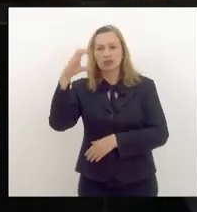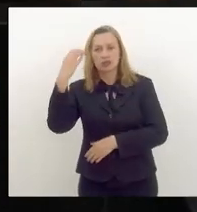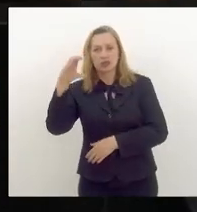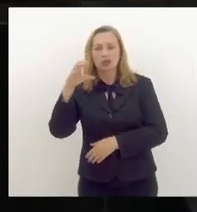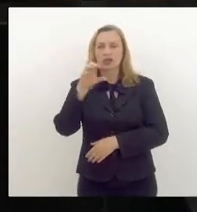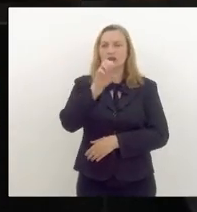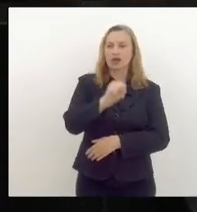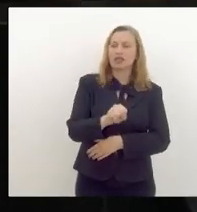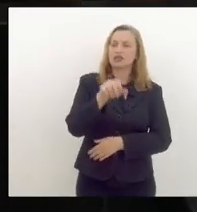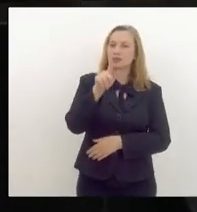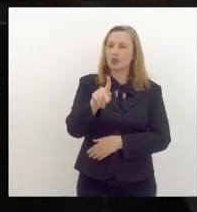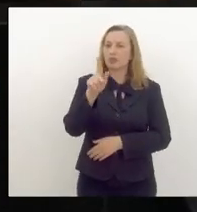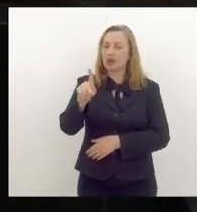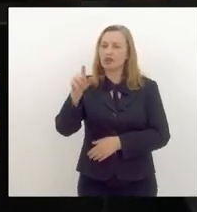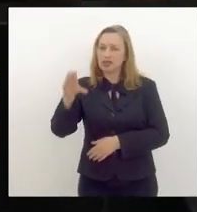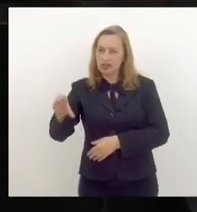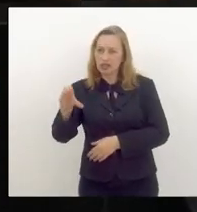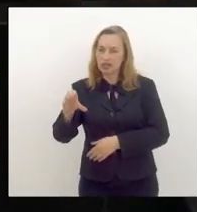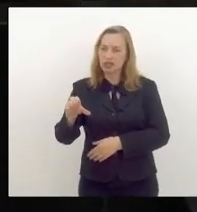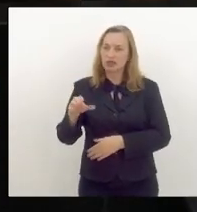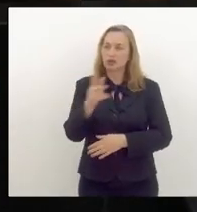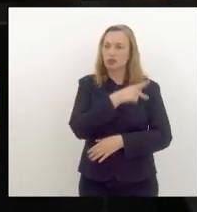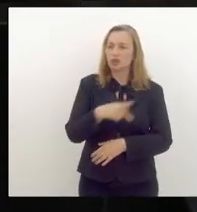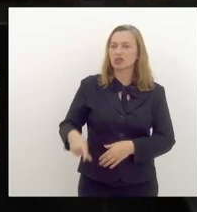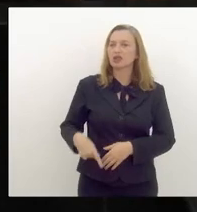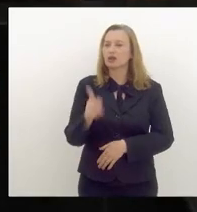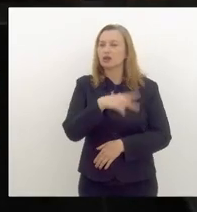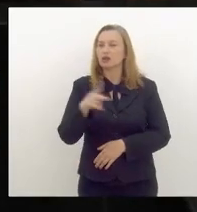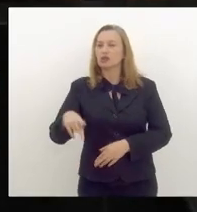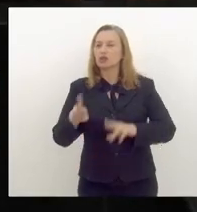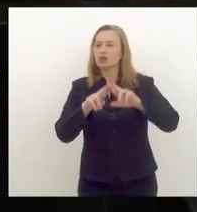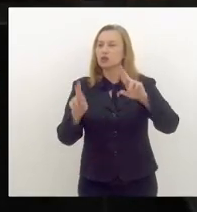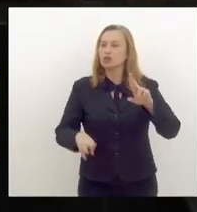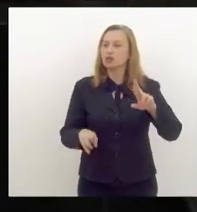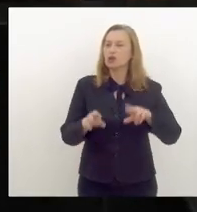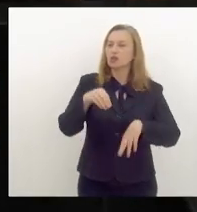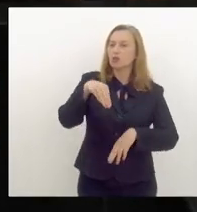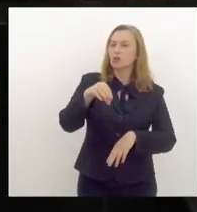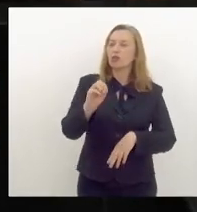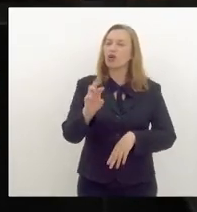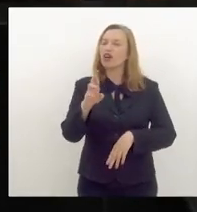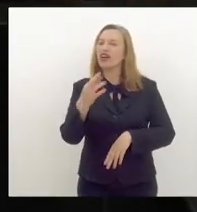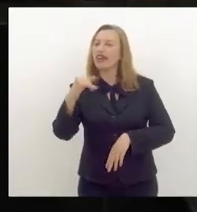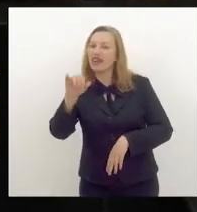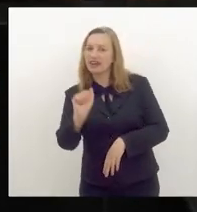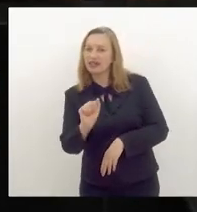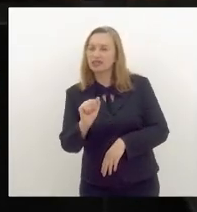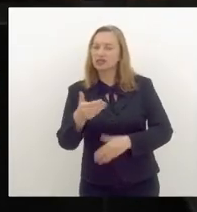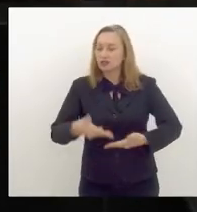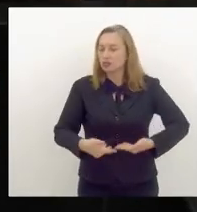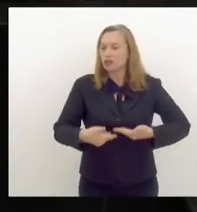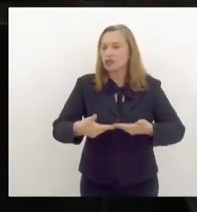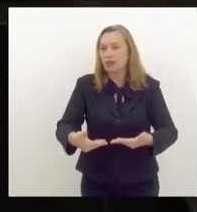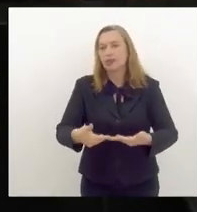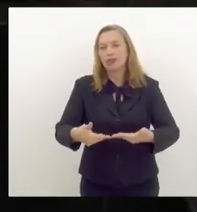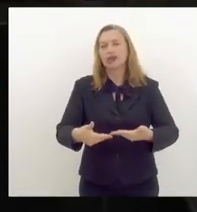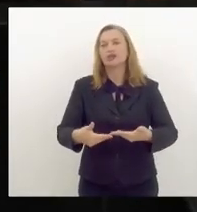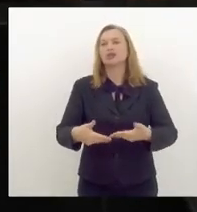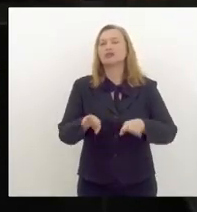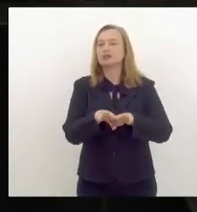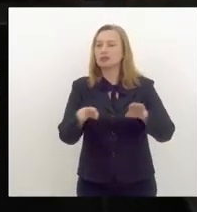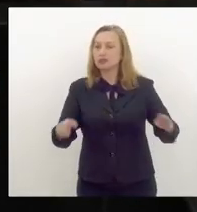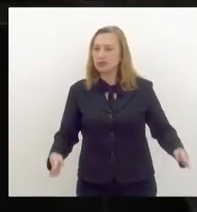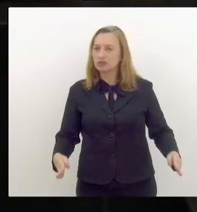SBP o corações ao seu presidente de honra Professor aqui da UFRJ Ildeu Moreira que me convidou para